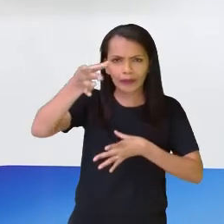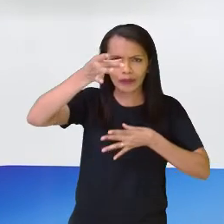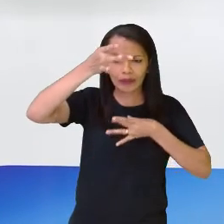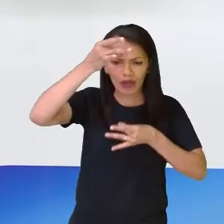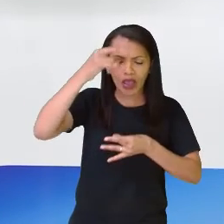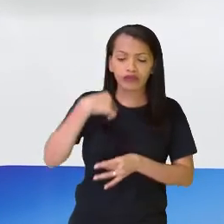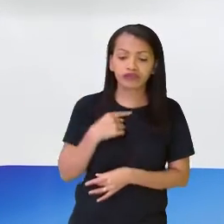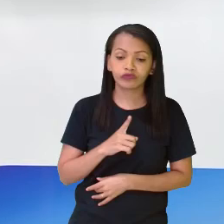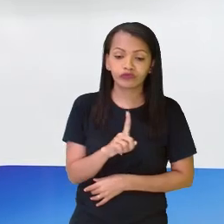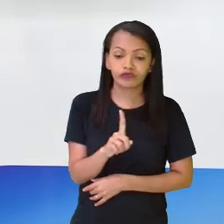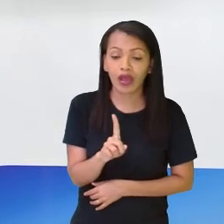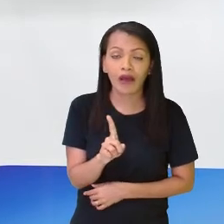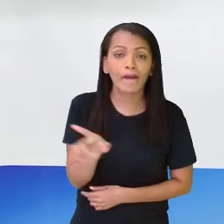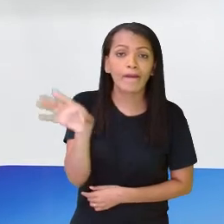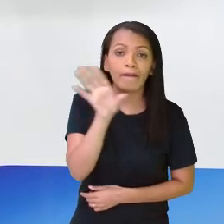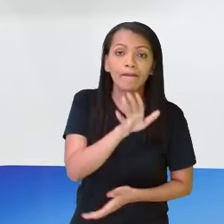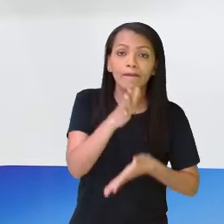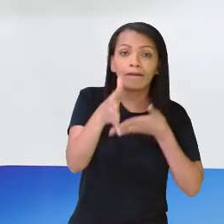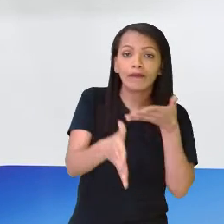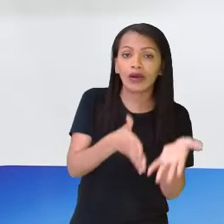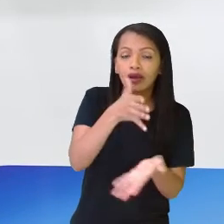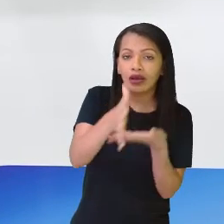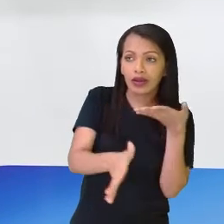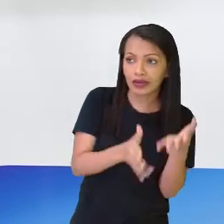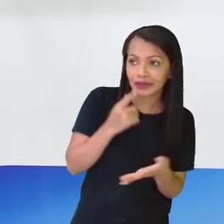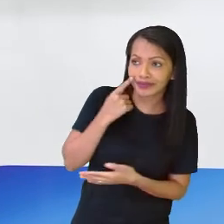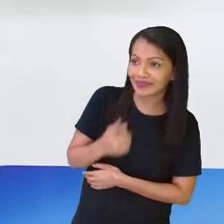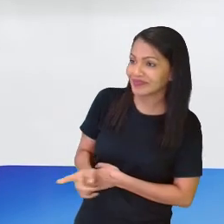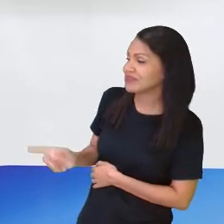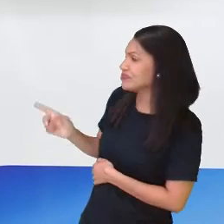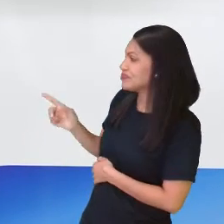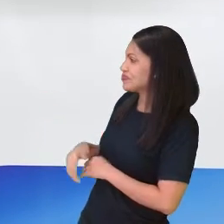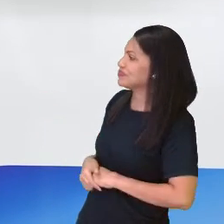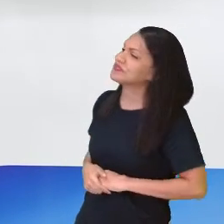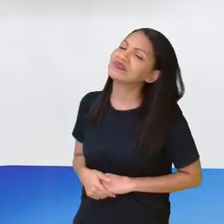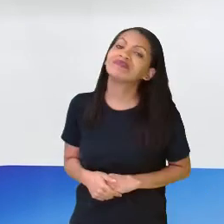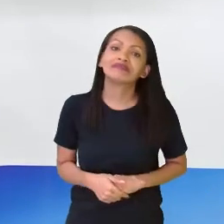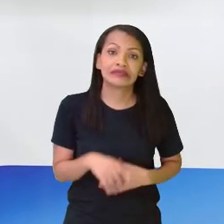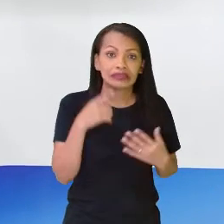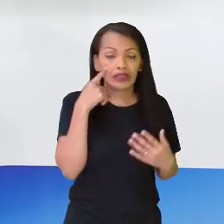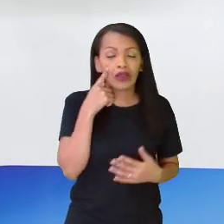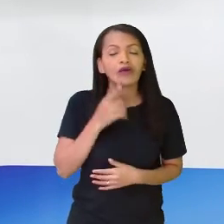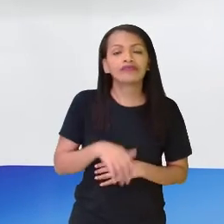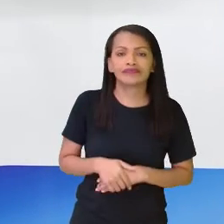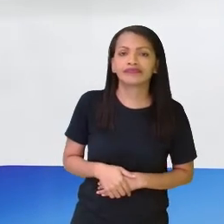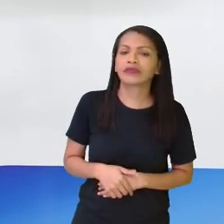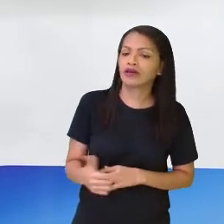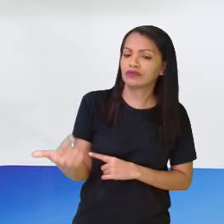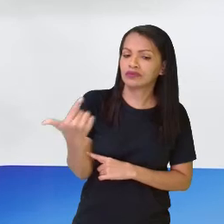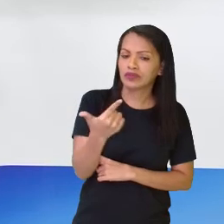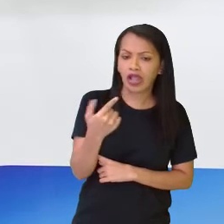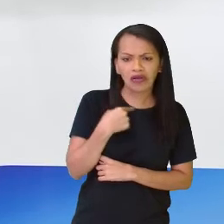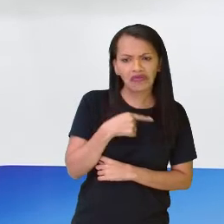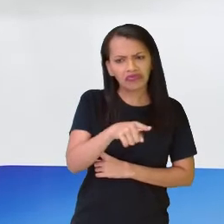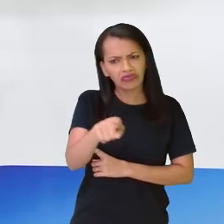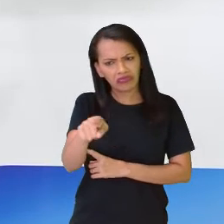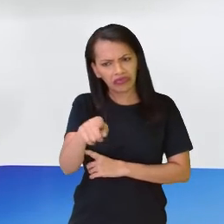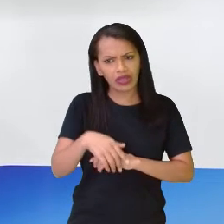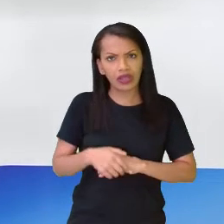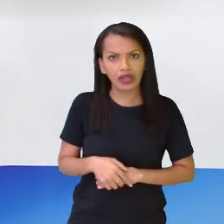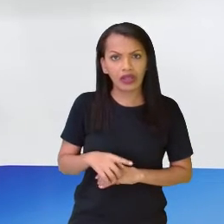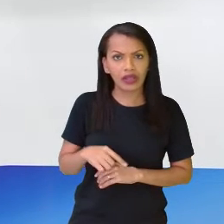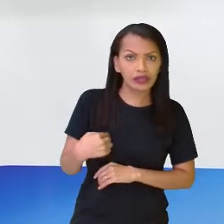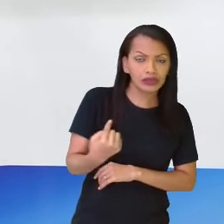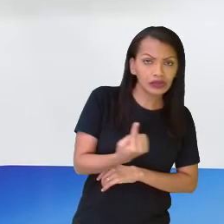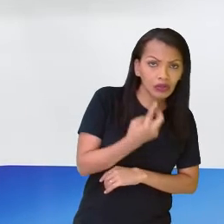mesma. Então, é um monólogo. Predomínio do discurso em segunda pessoa. Tu, vós. Nós